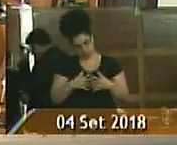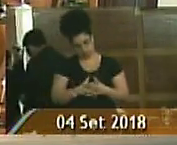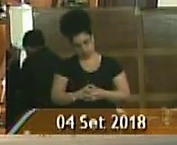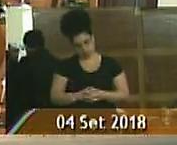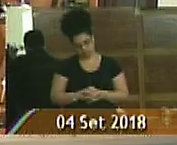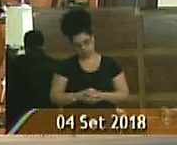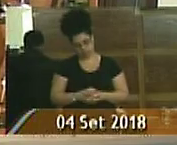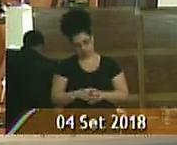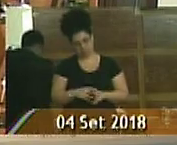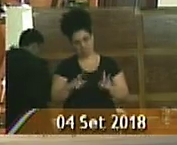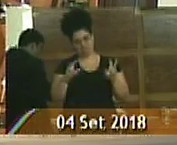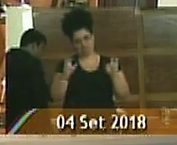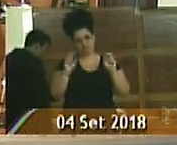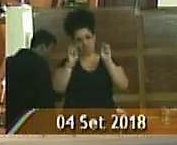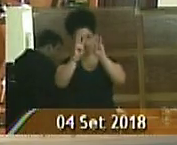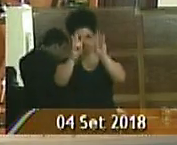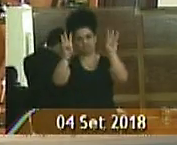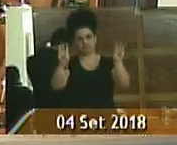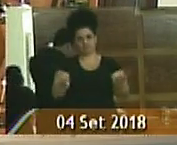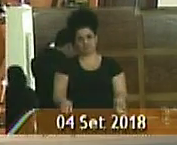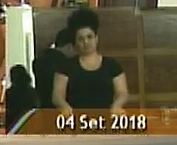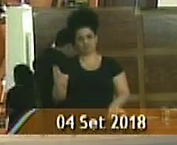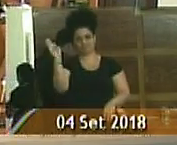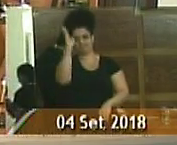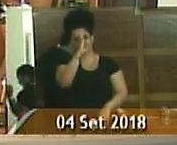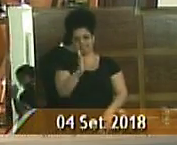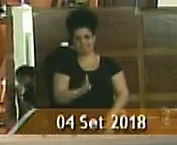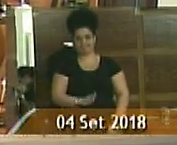Com o ocorrido com o Museu Nacional.